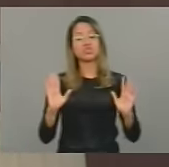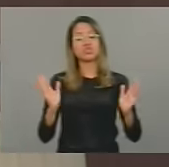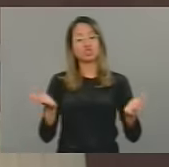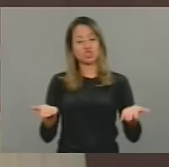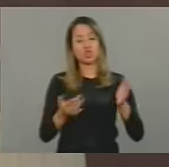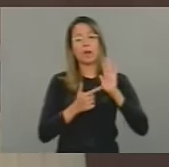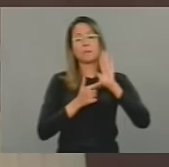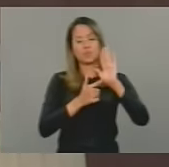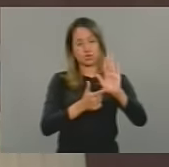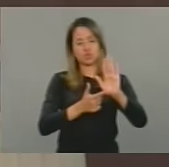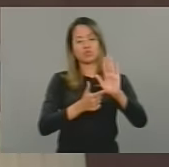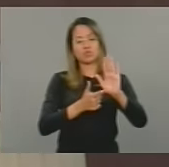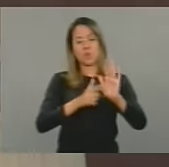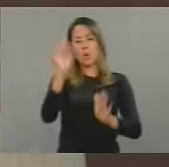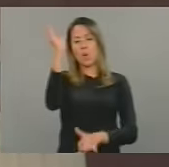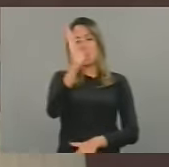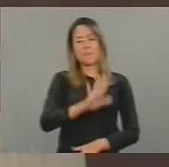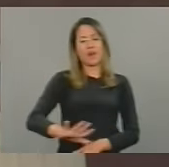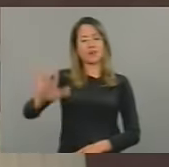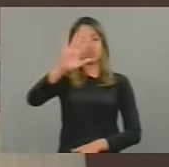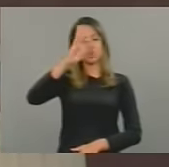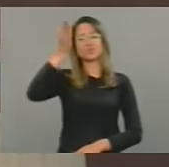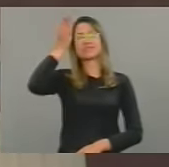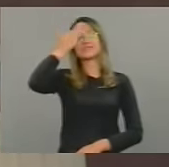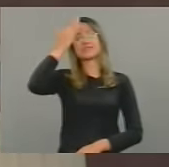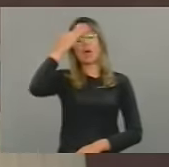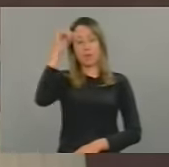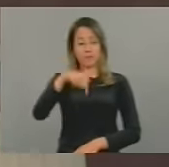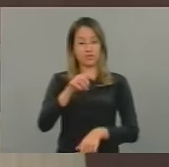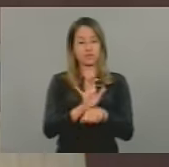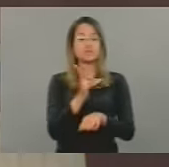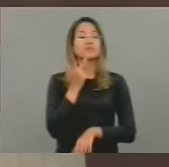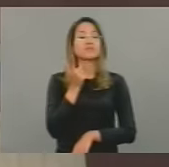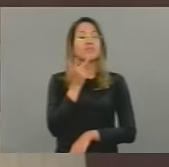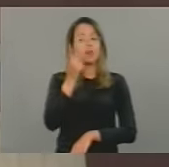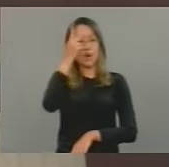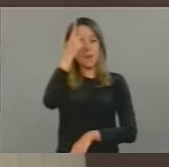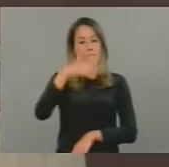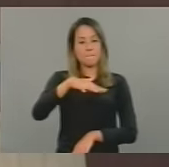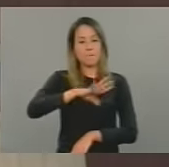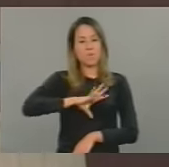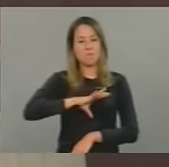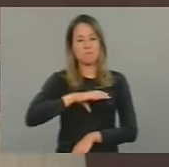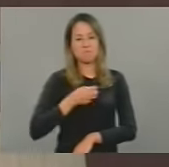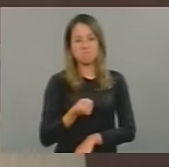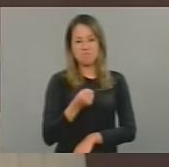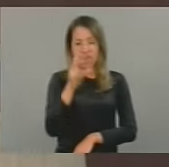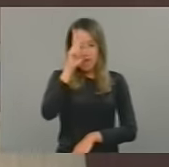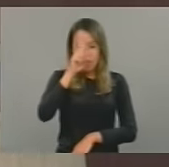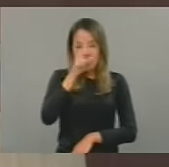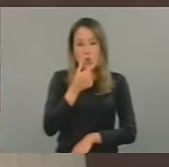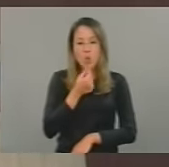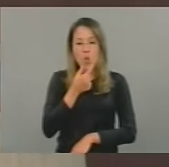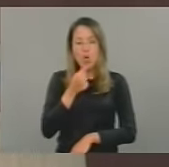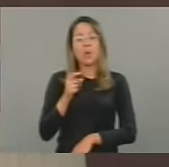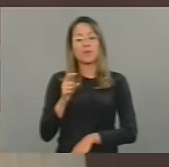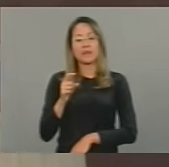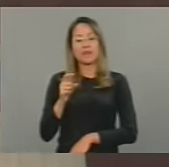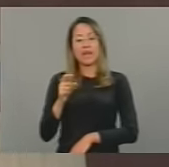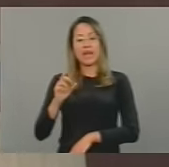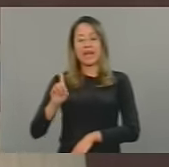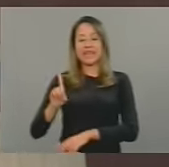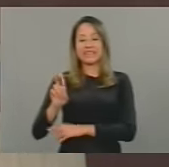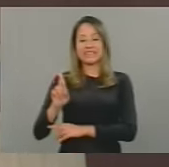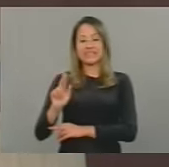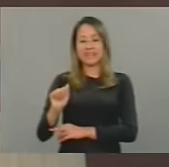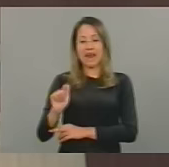a figura altiva e corajosa de um Chico da Matilde, que depois foi chamado de Dragão do Mar, mas era o Chico